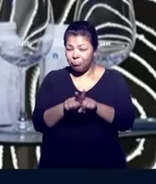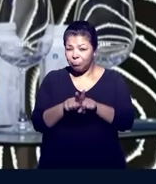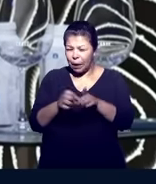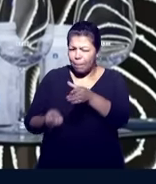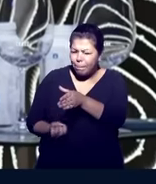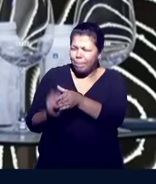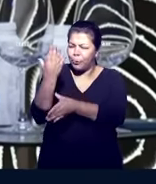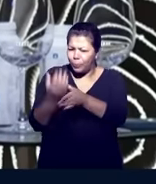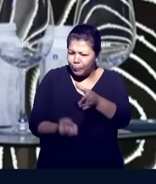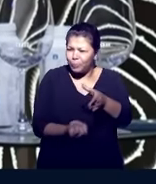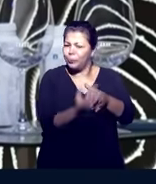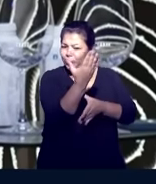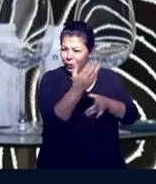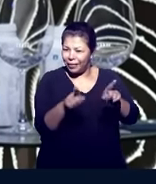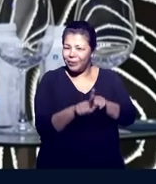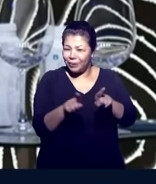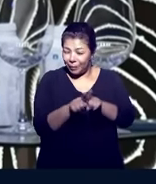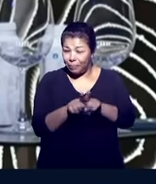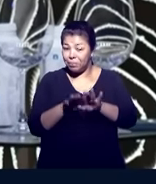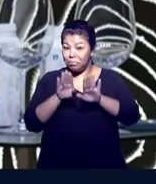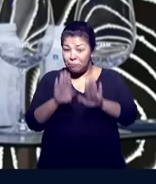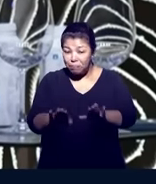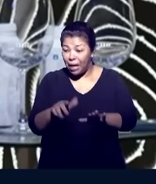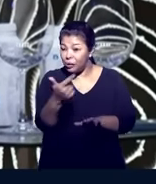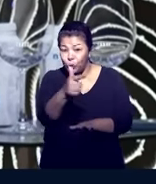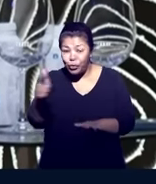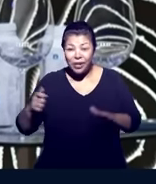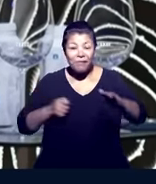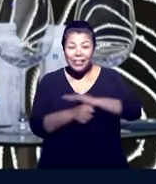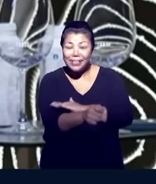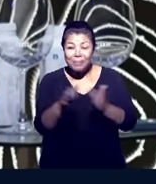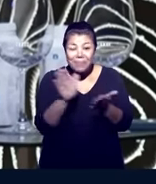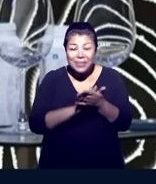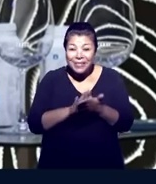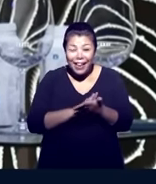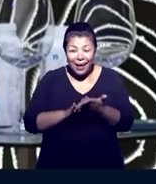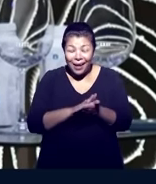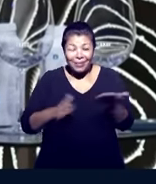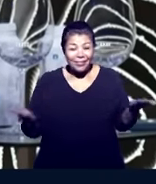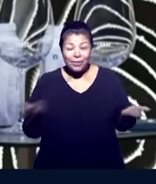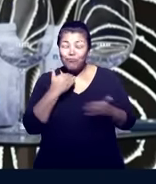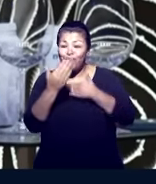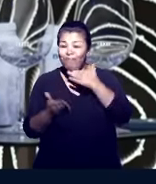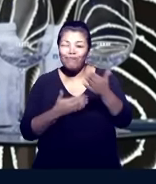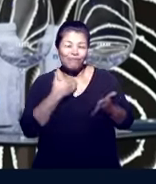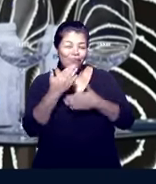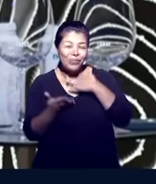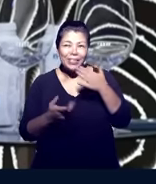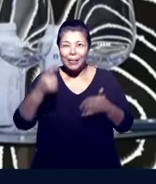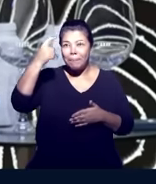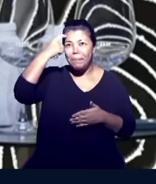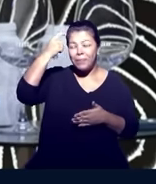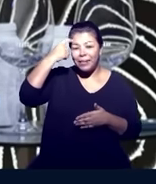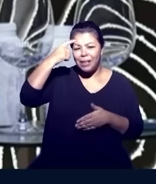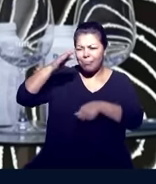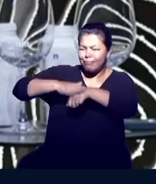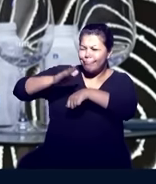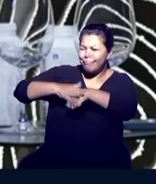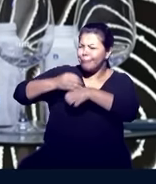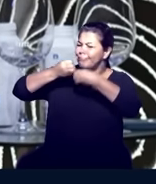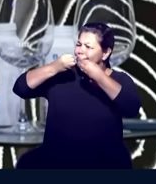criadas né Sem fonte de financiamento então não adianta você você achar que você tá fazendo